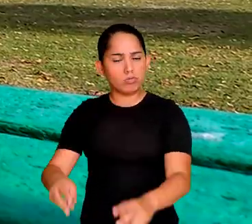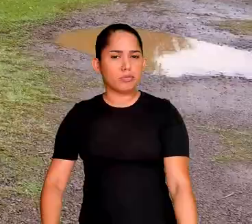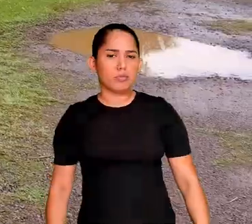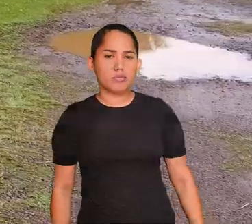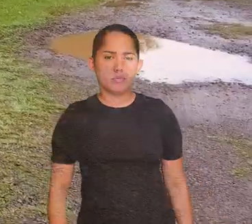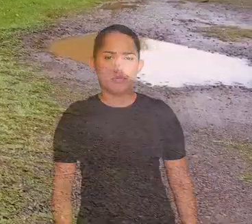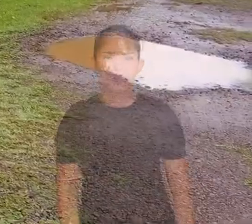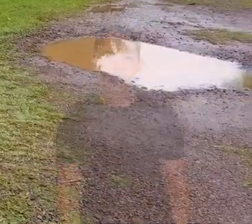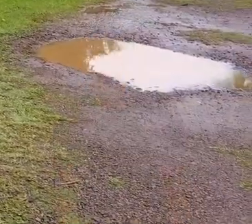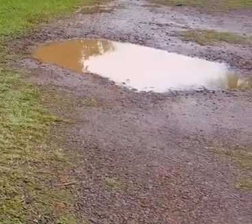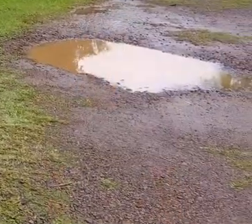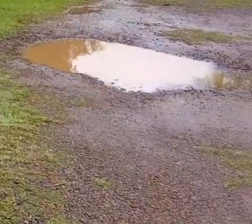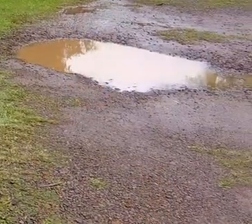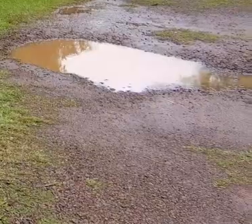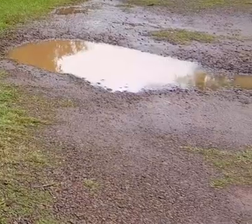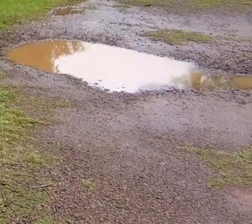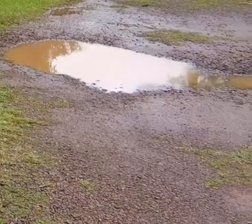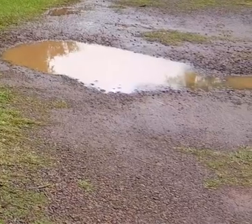year.